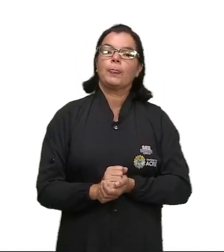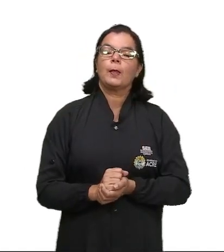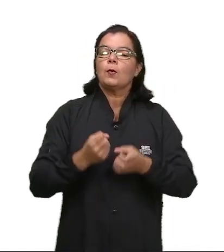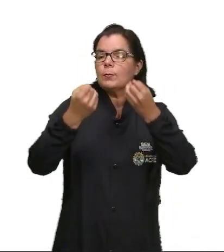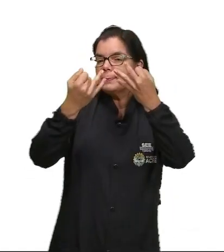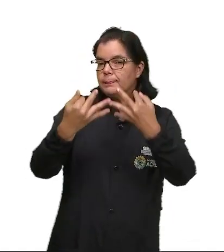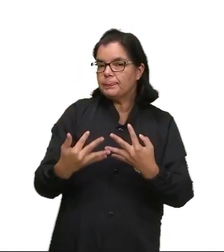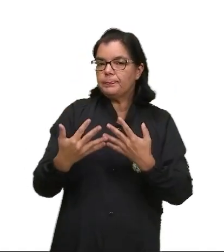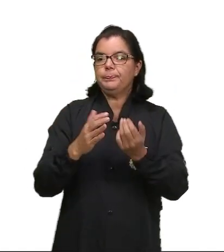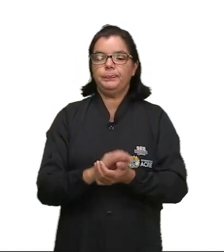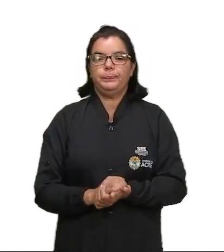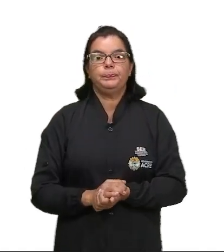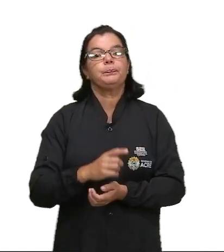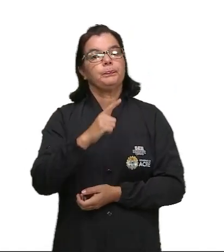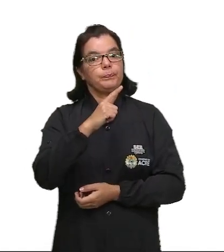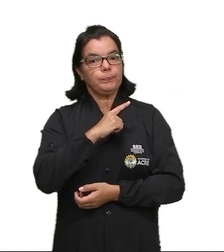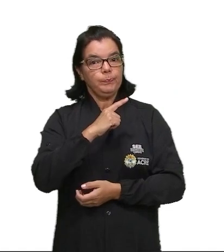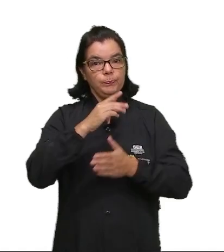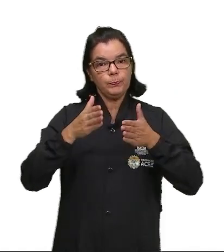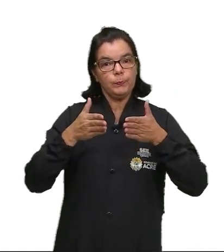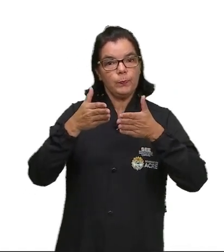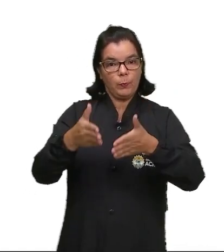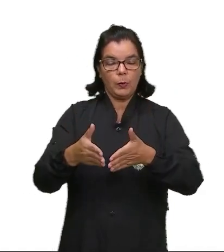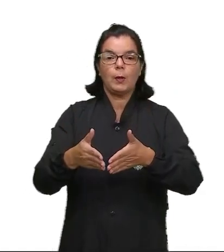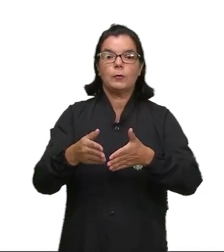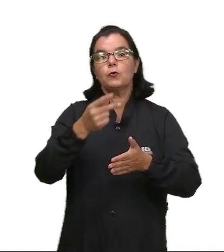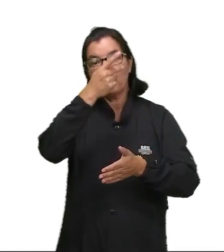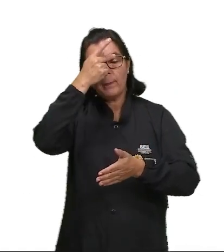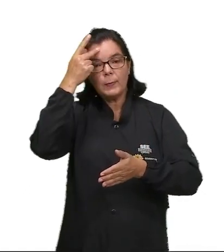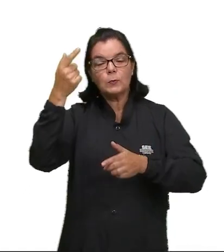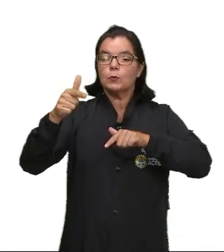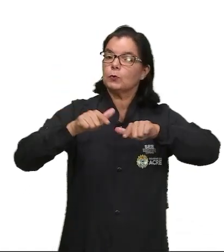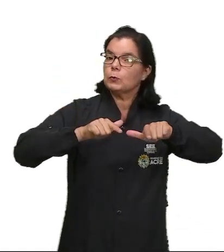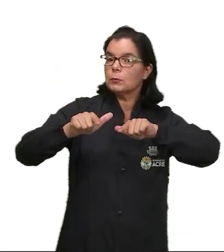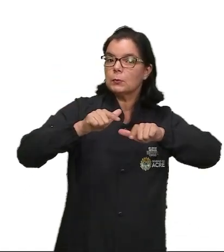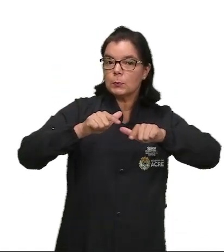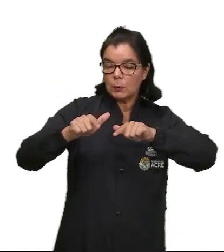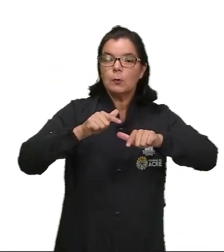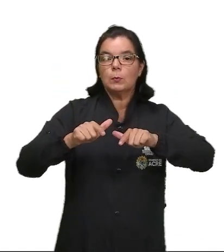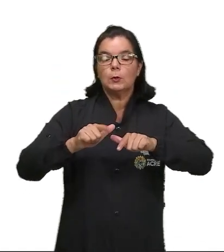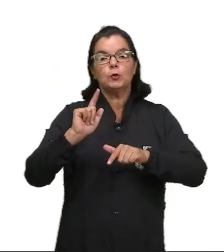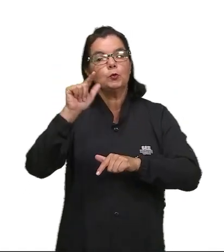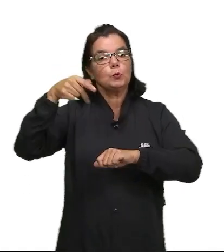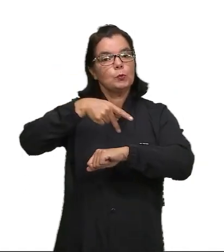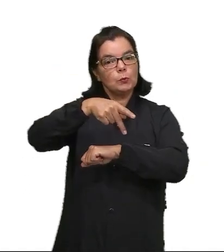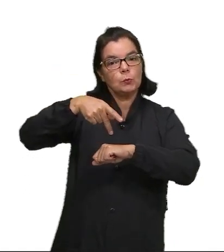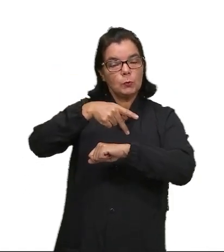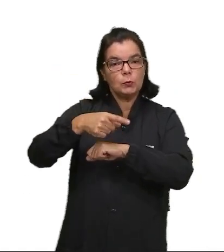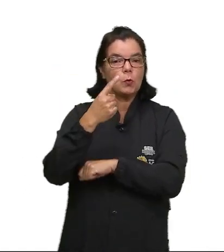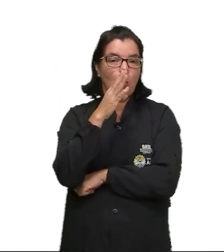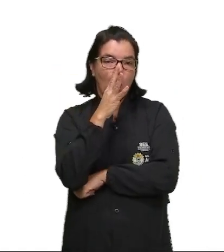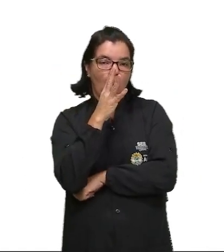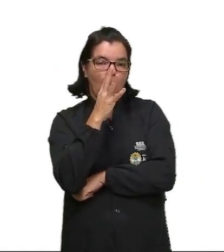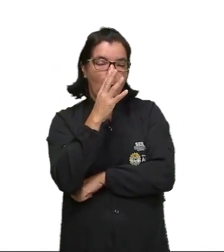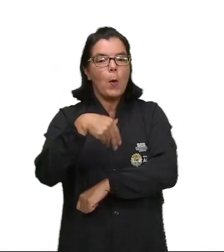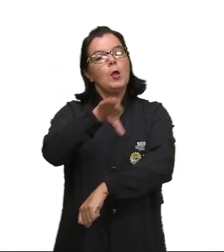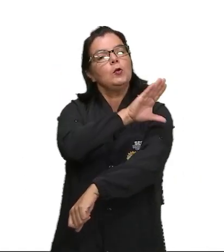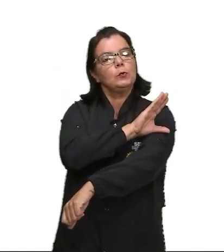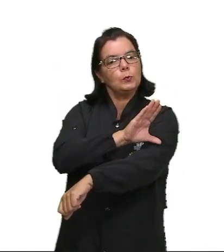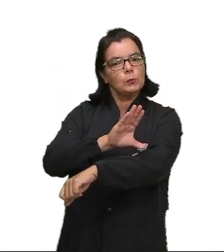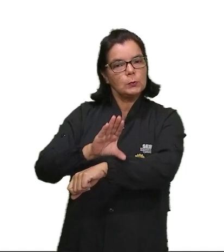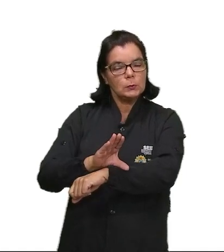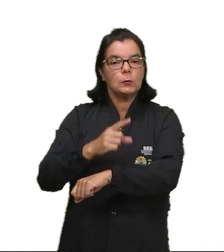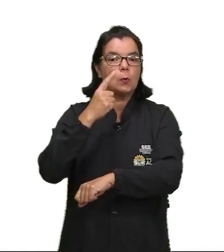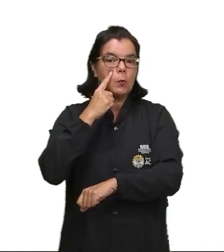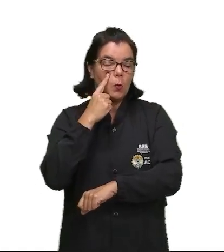falei para vocês, houve uma chegada de muita mão de obra estrangeira que trouxe consigo seu olhar cultural, e aí como